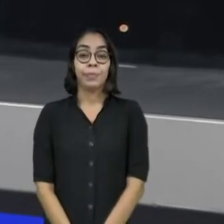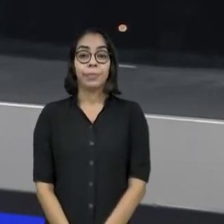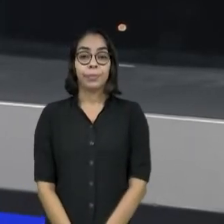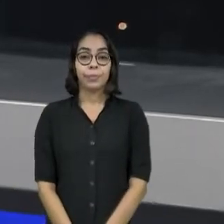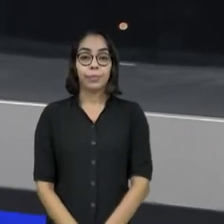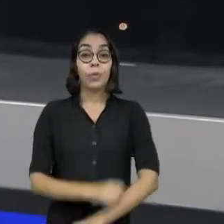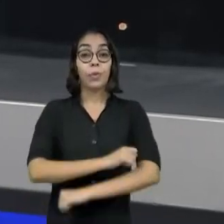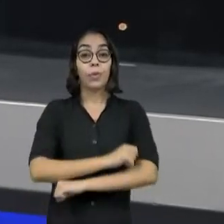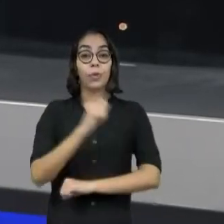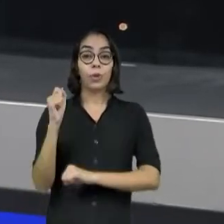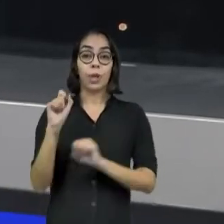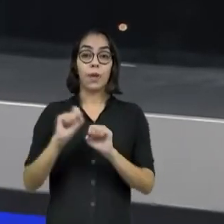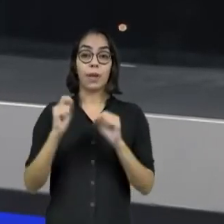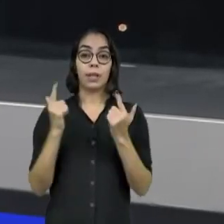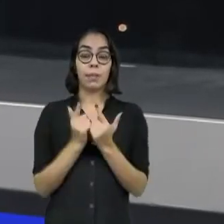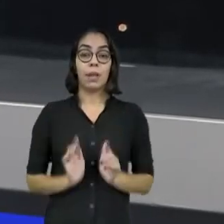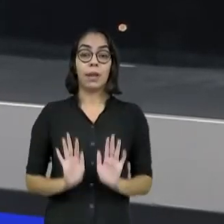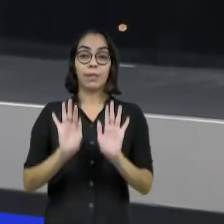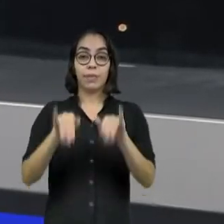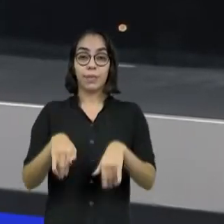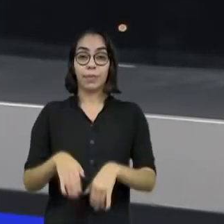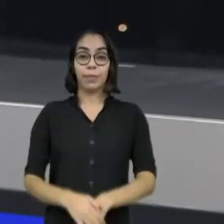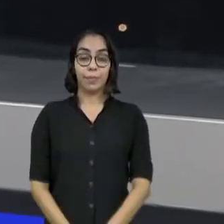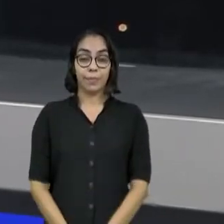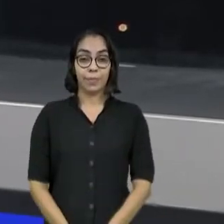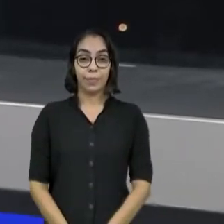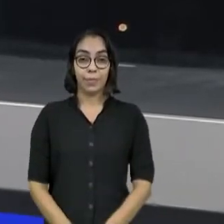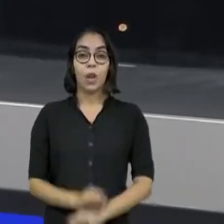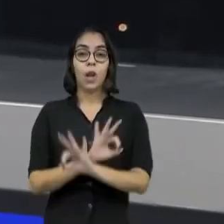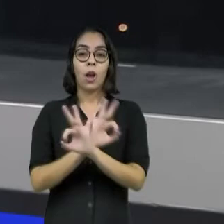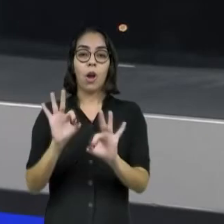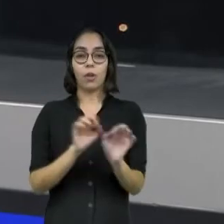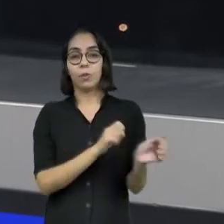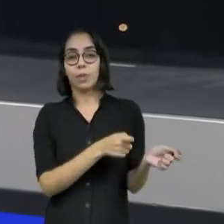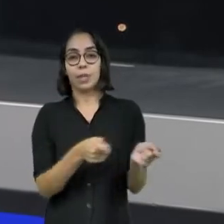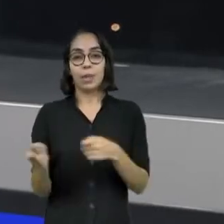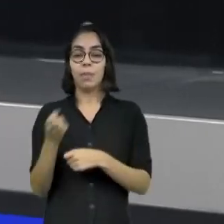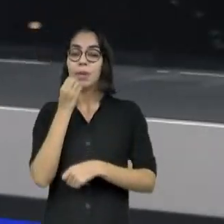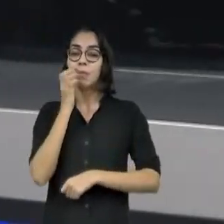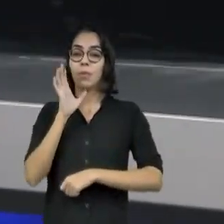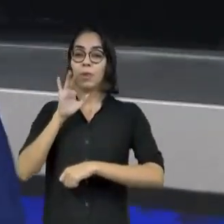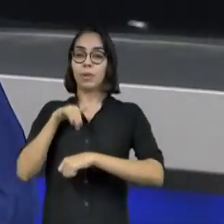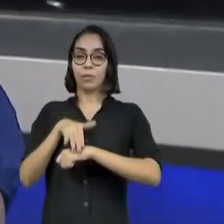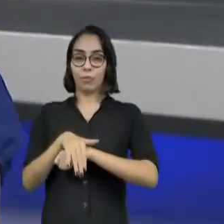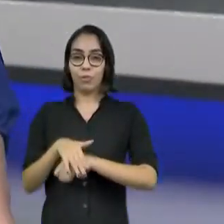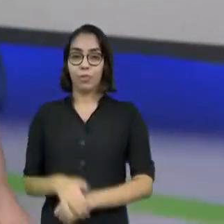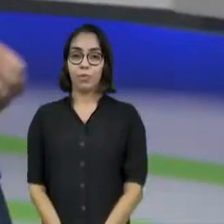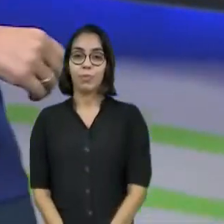O Jornal Assembleia está terminando. Uma ótima semana para todos nós. Boa noite.